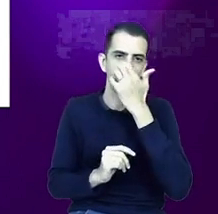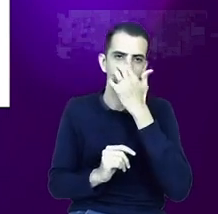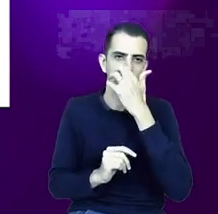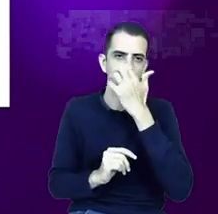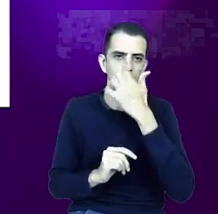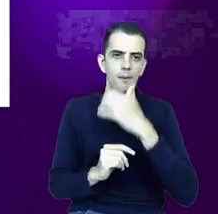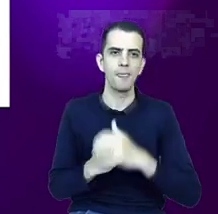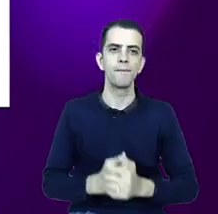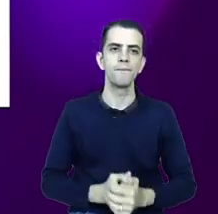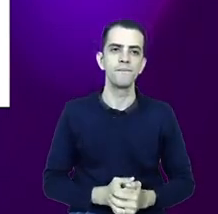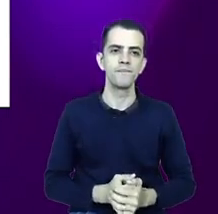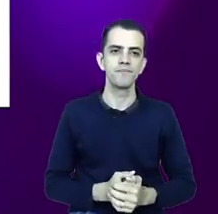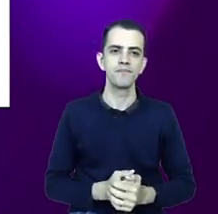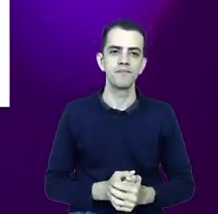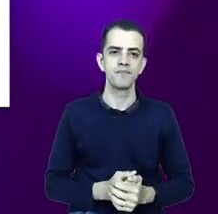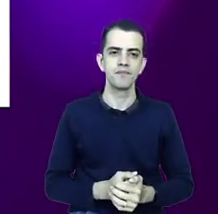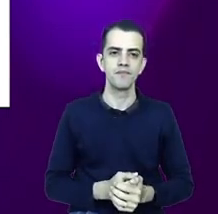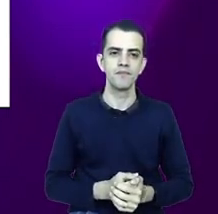satisfatório, tá?